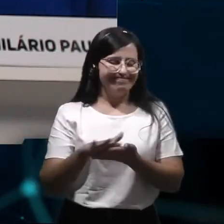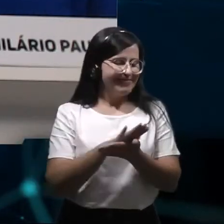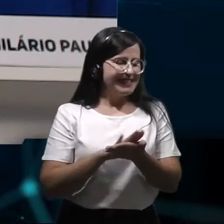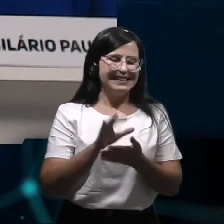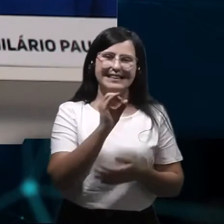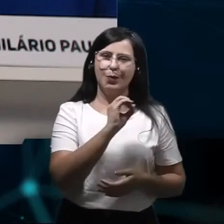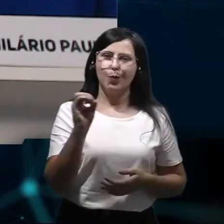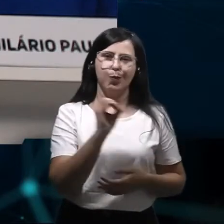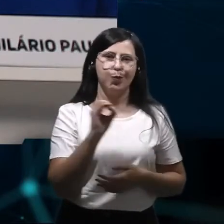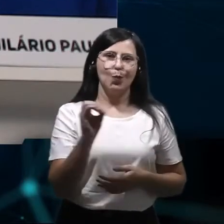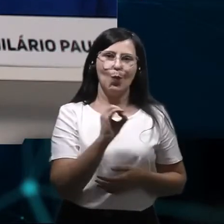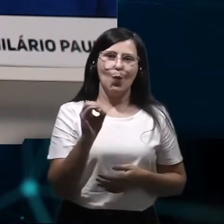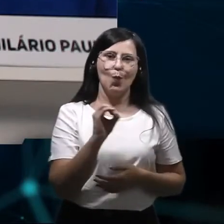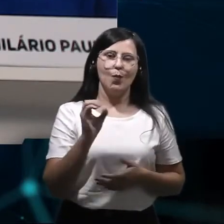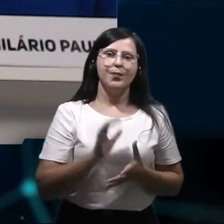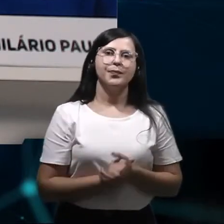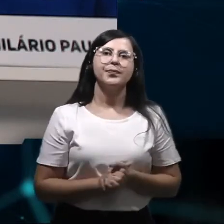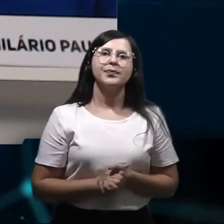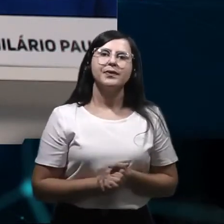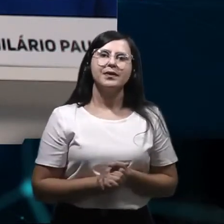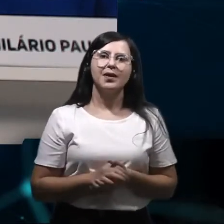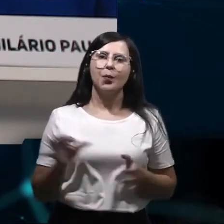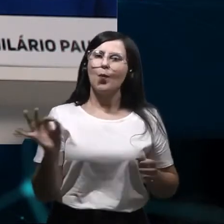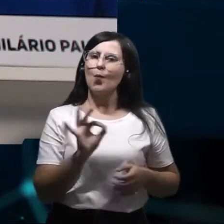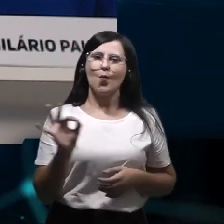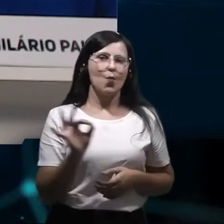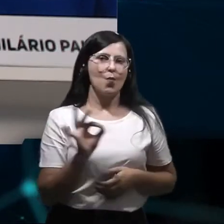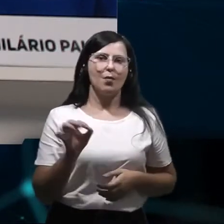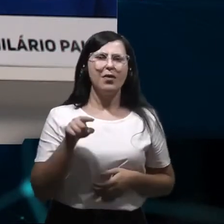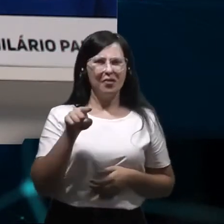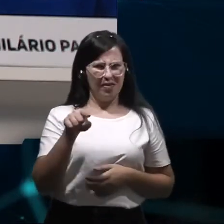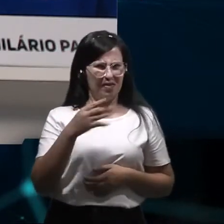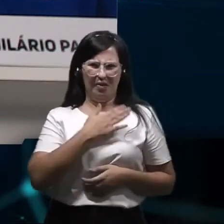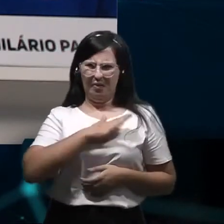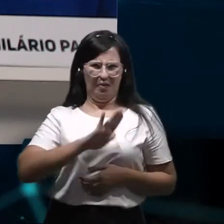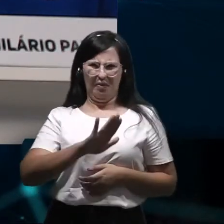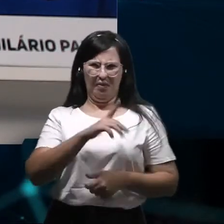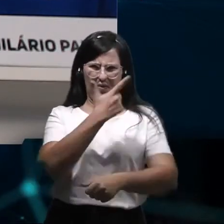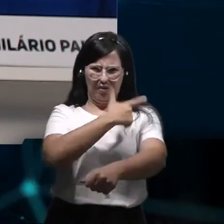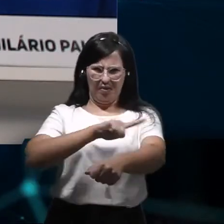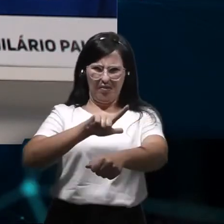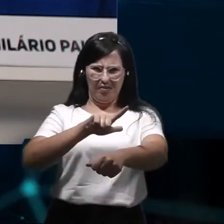dizer, será que eu posso dizer que você não gosta da educação?